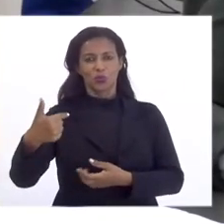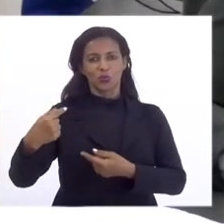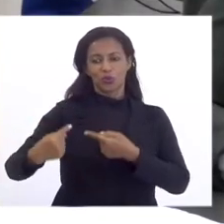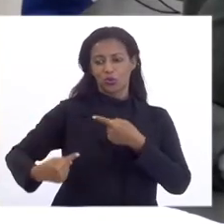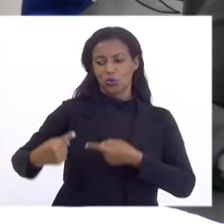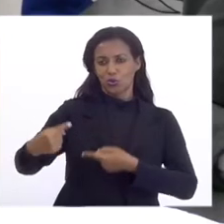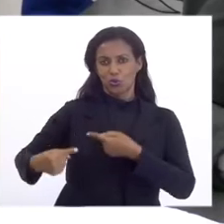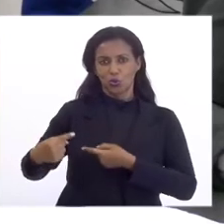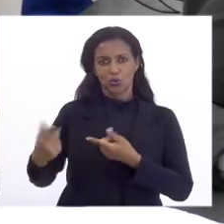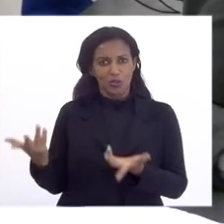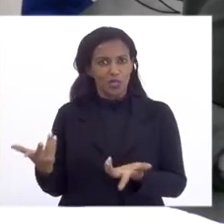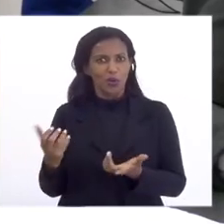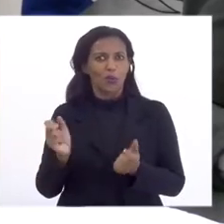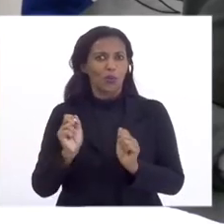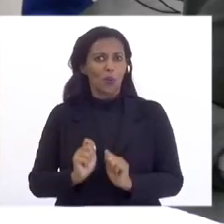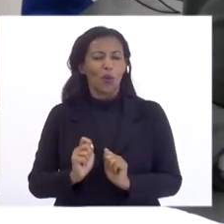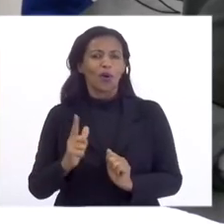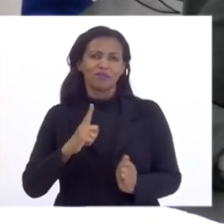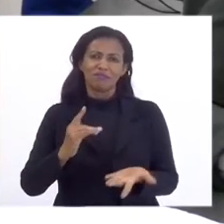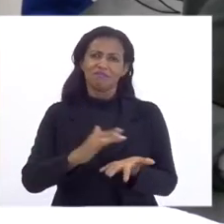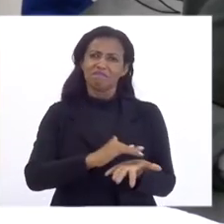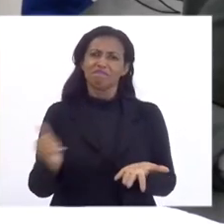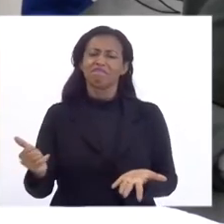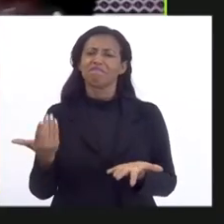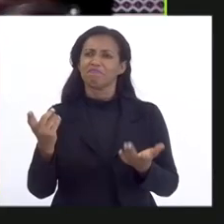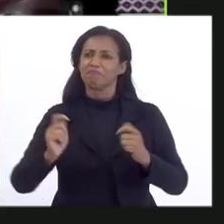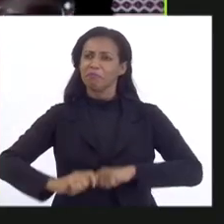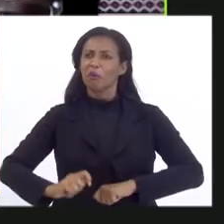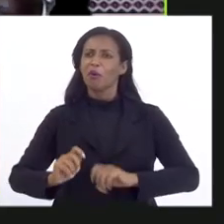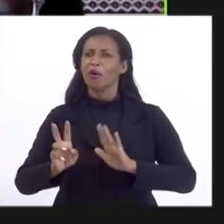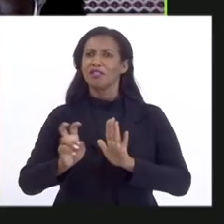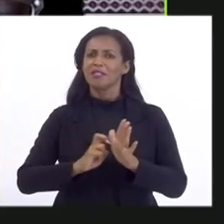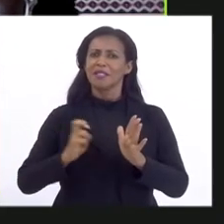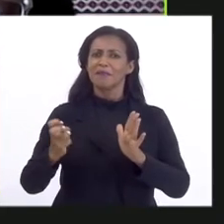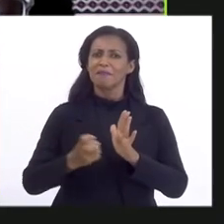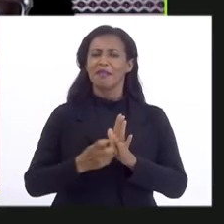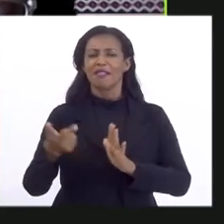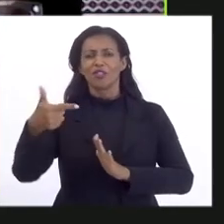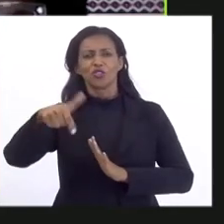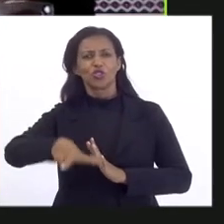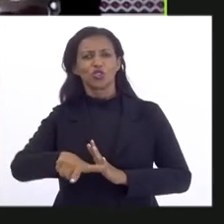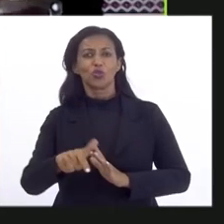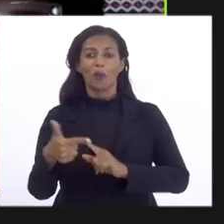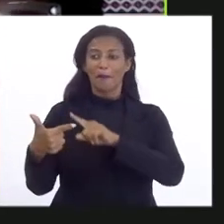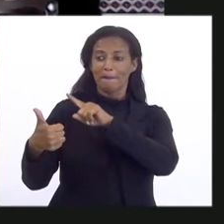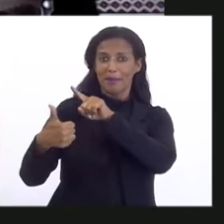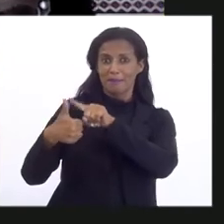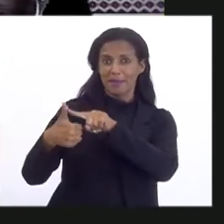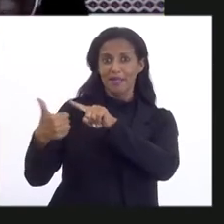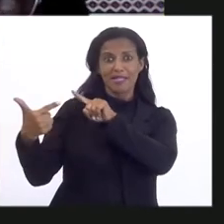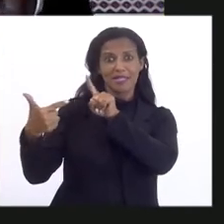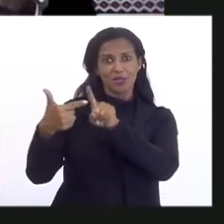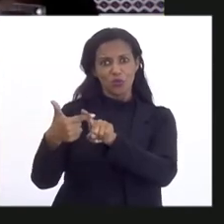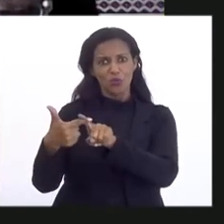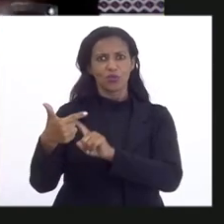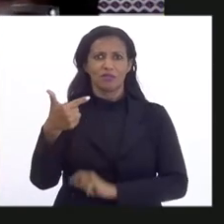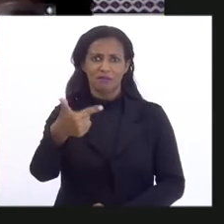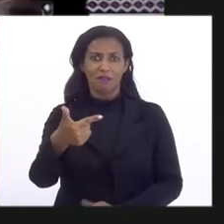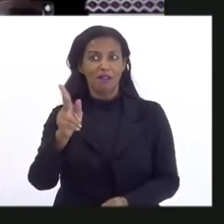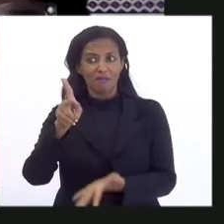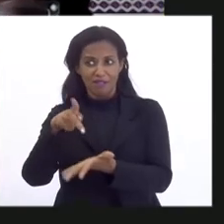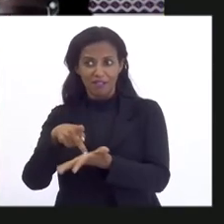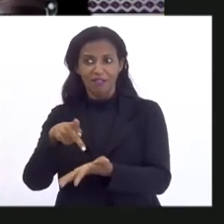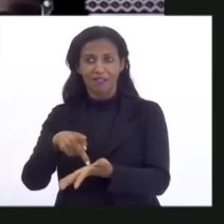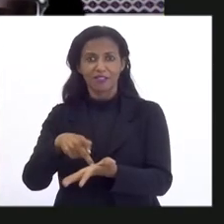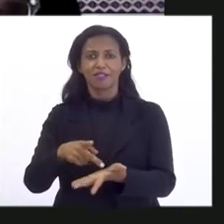emendado novamente. Pode ser destacado, etc. Ele pode ser emendado de novo, quer dizer, em primeira e em segunda. Então... Verdade,